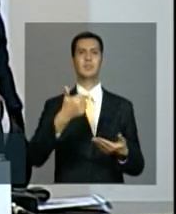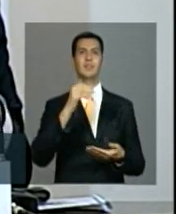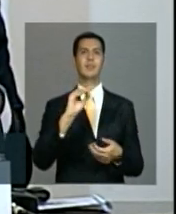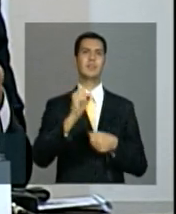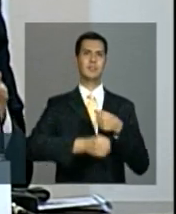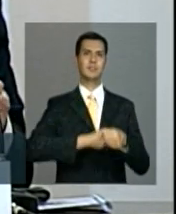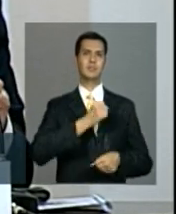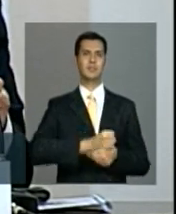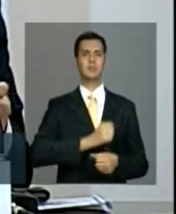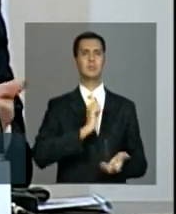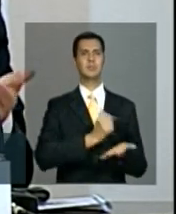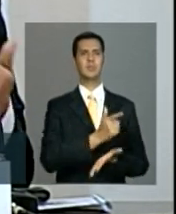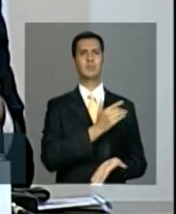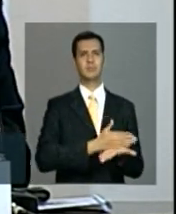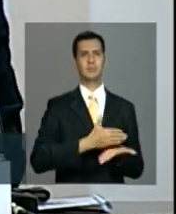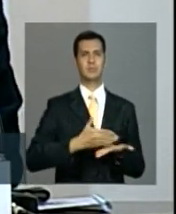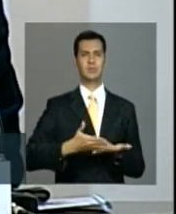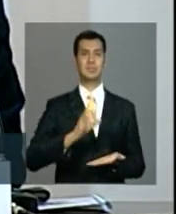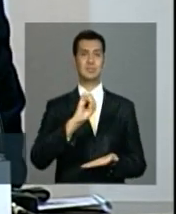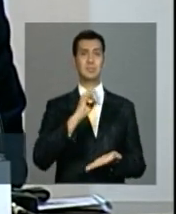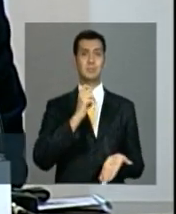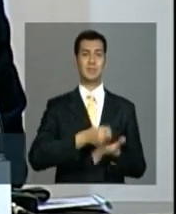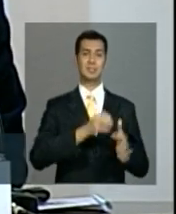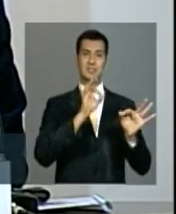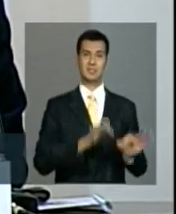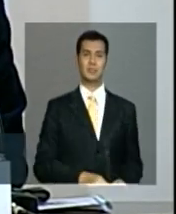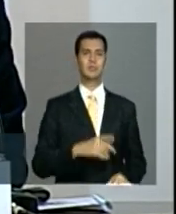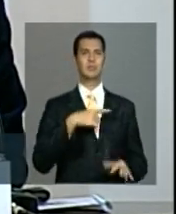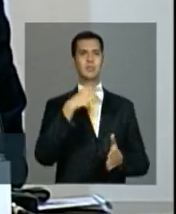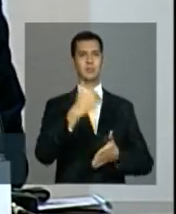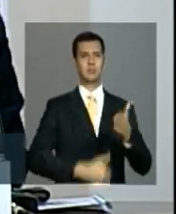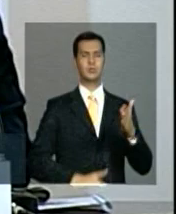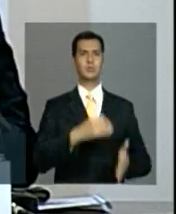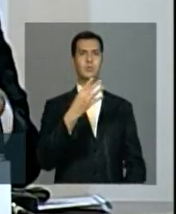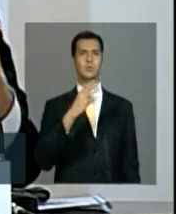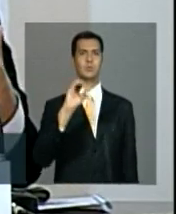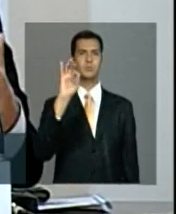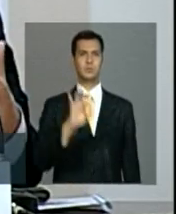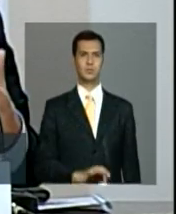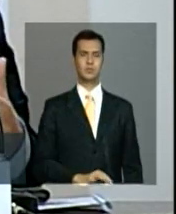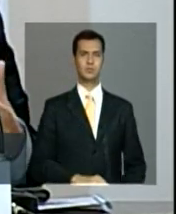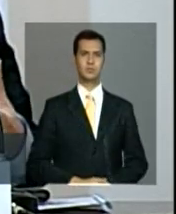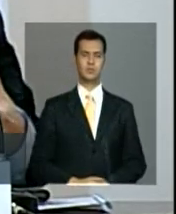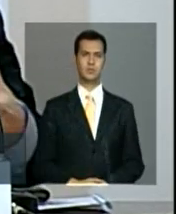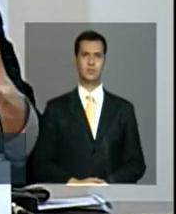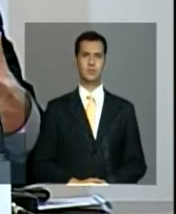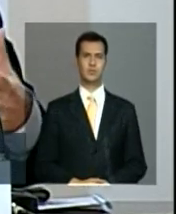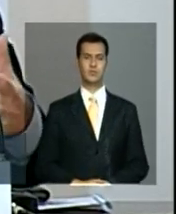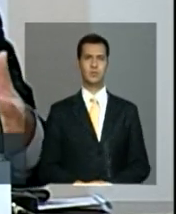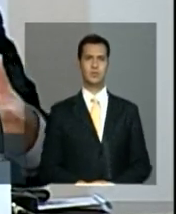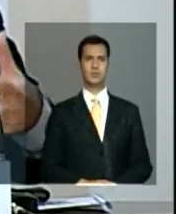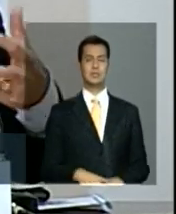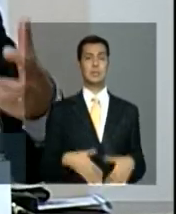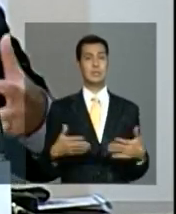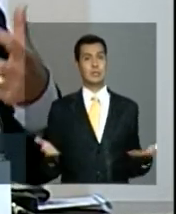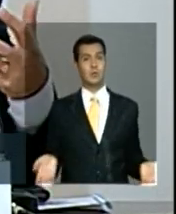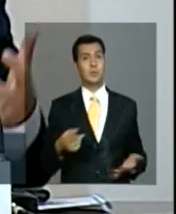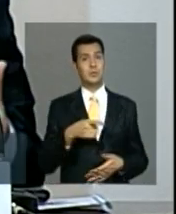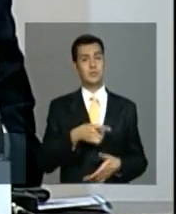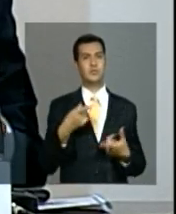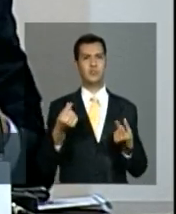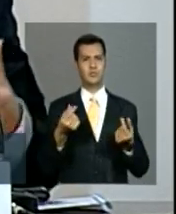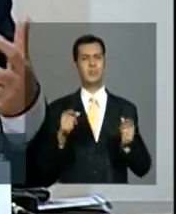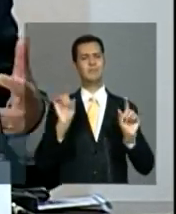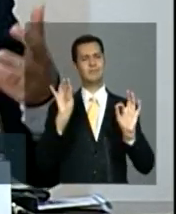quando você pagar se pagar em dia você tem um rebate de 40% então é um um dinheiro de fato para